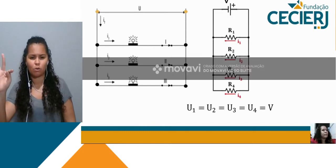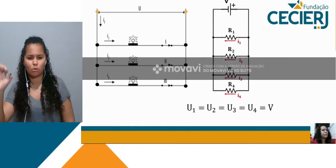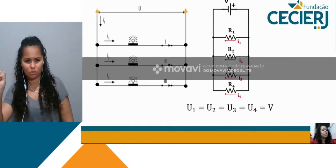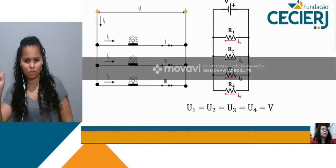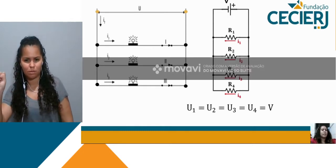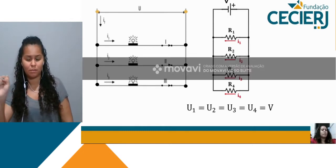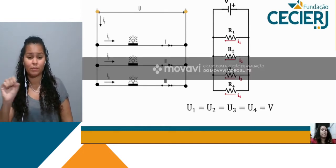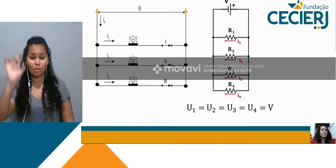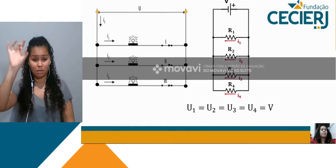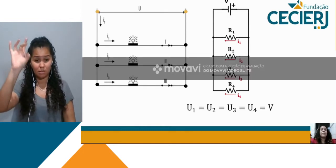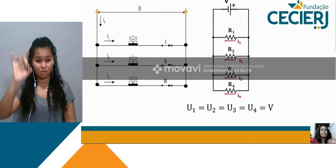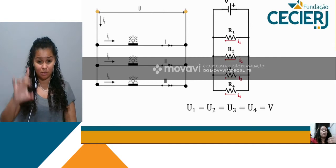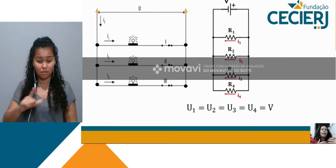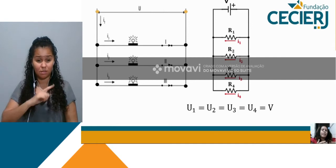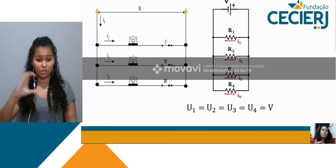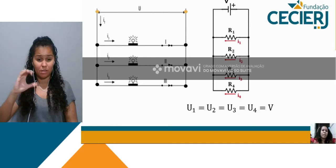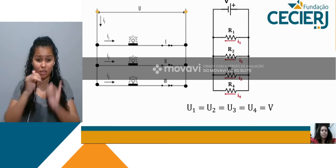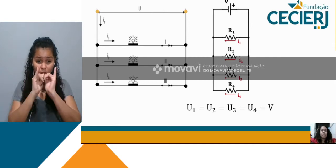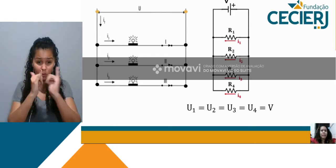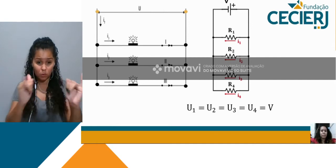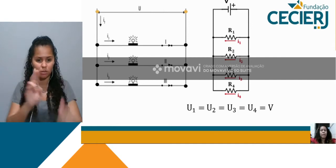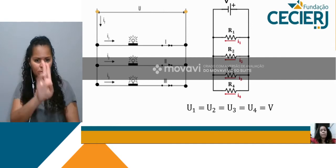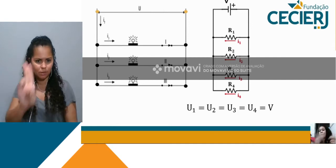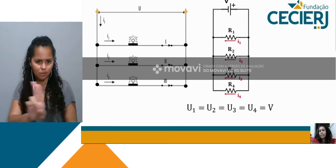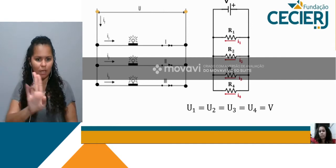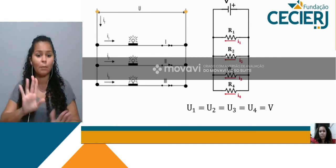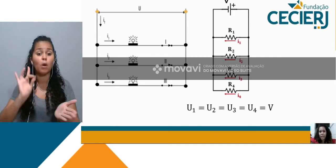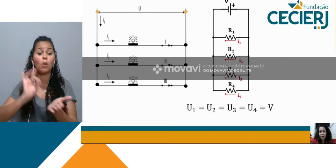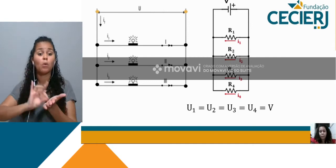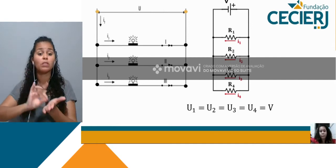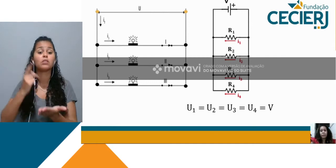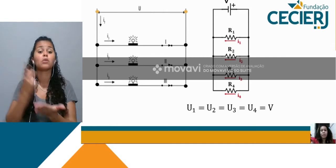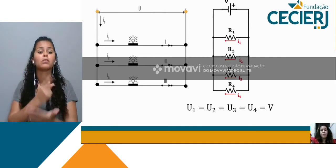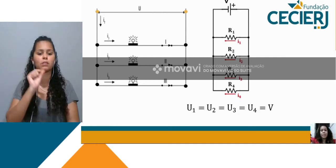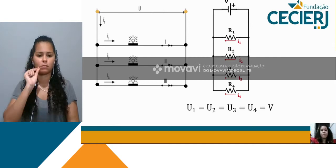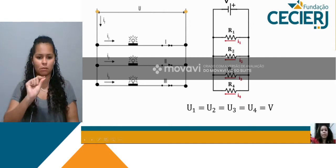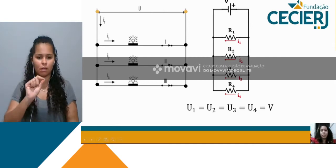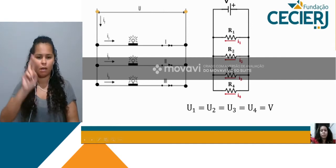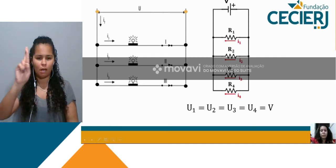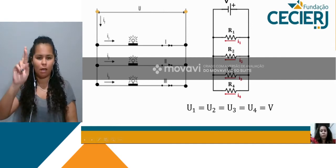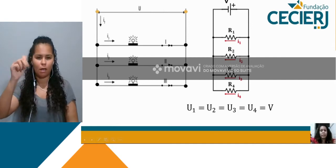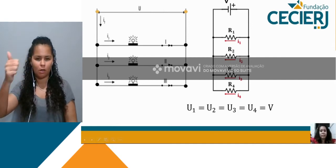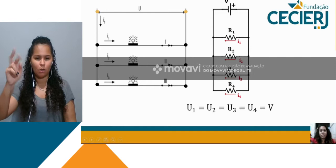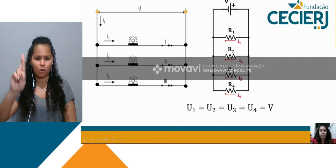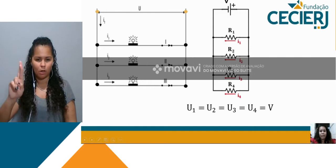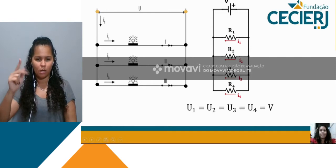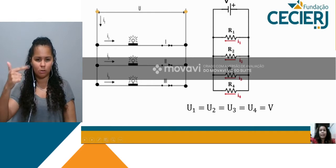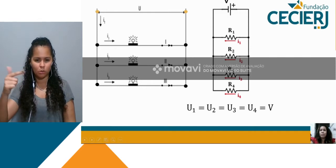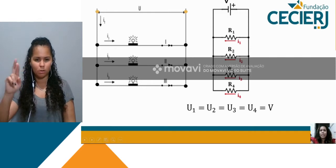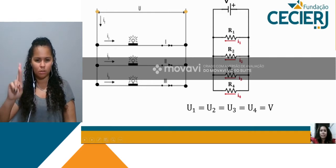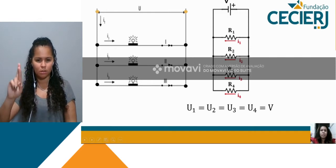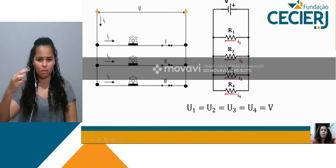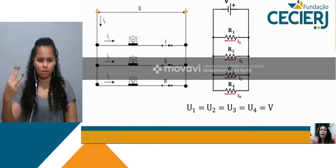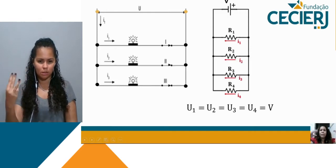um deles vai ter essa corrente aí para trabalhar. O que acaba acontecendo na vida real? Pensa no R1, no R2, no R3, no R4, cada